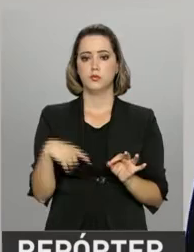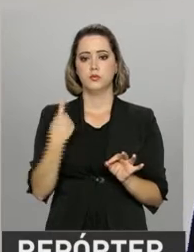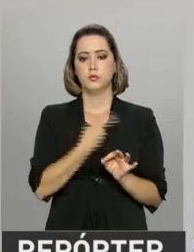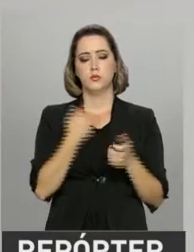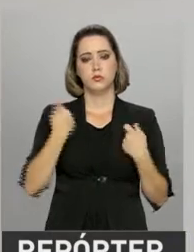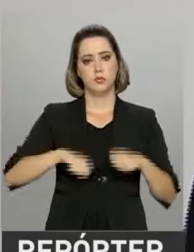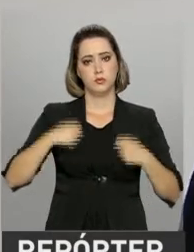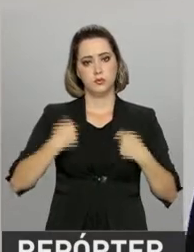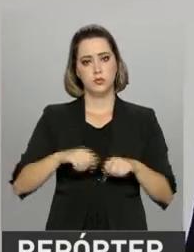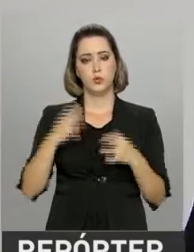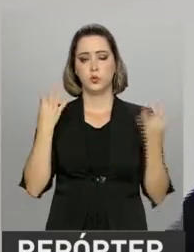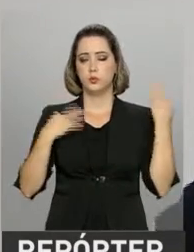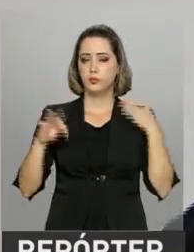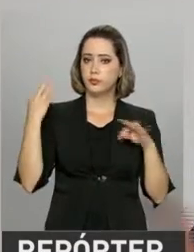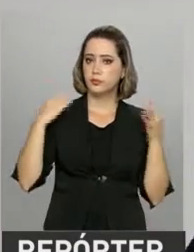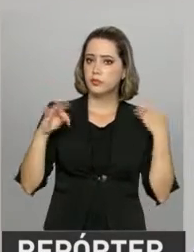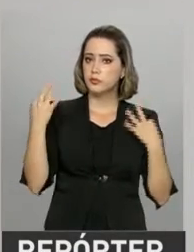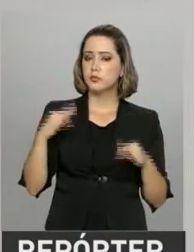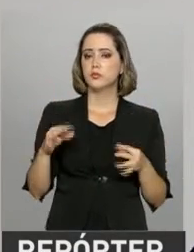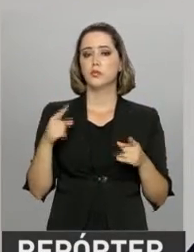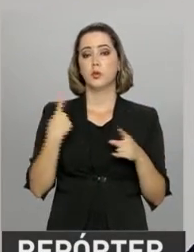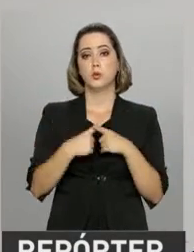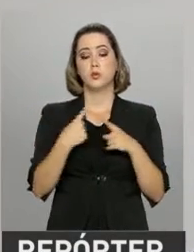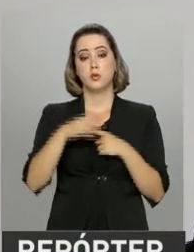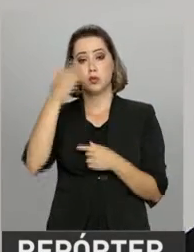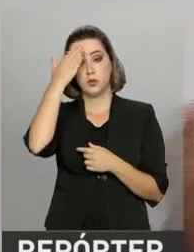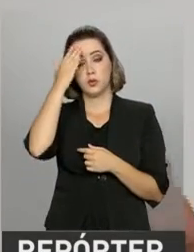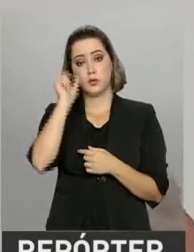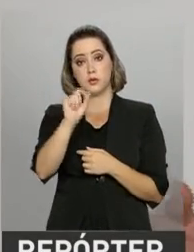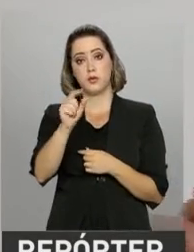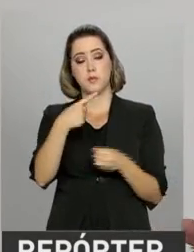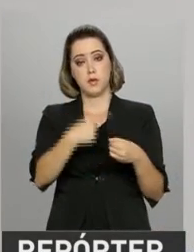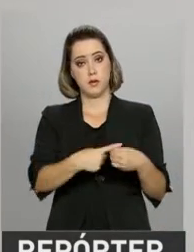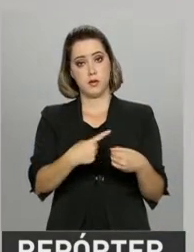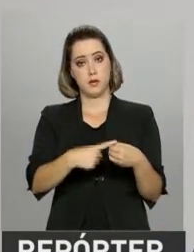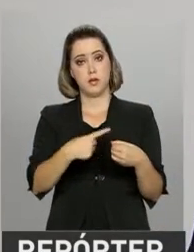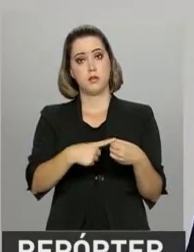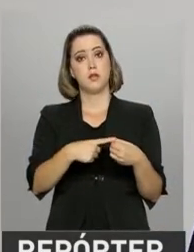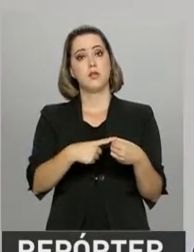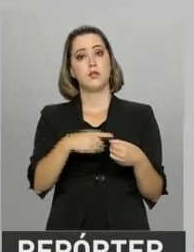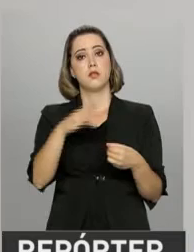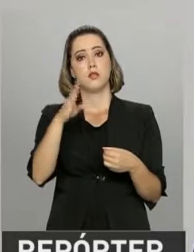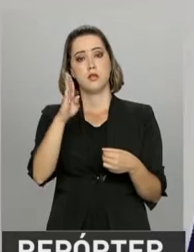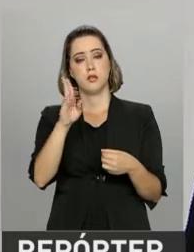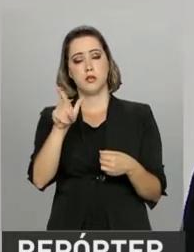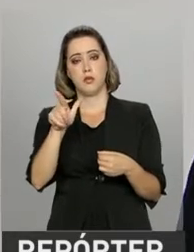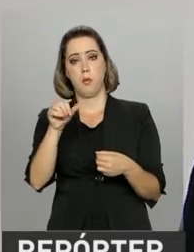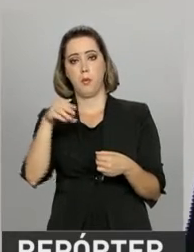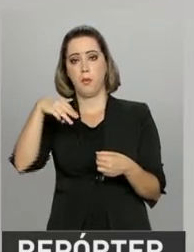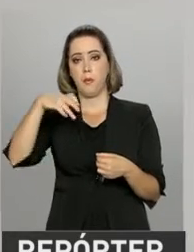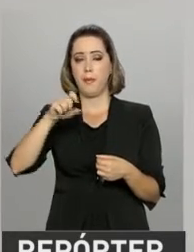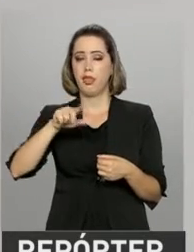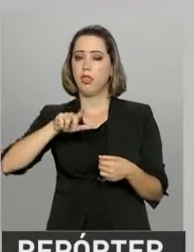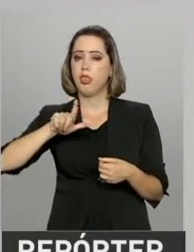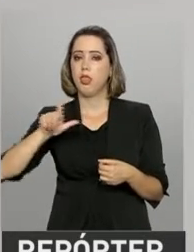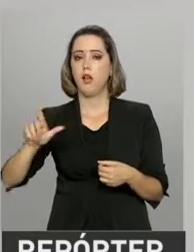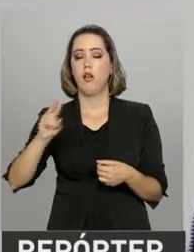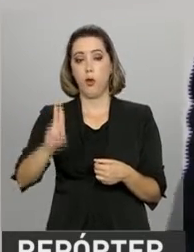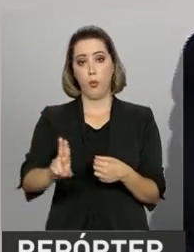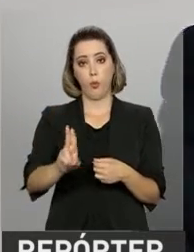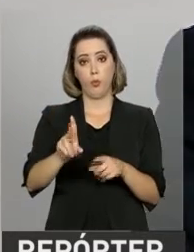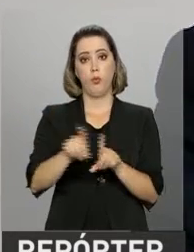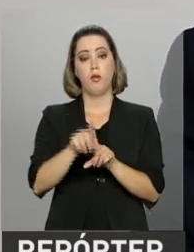precisamos do turismo nós sabemos que no final também é um centro turístico extraordinário esteja somente agora